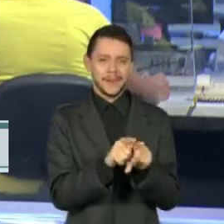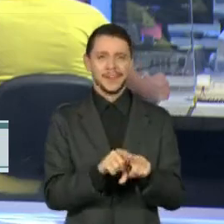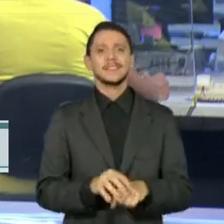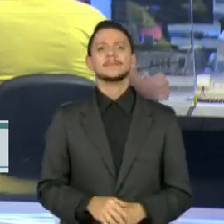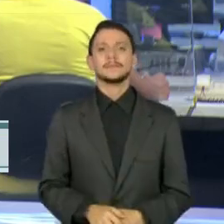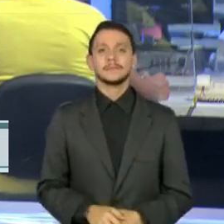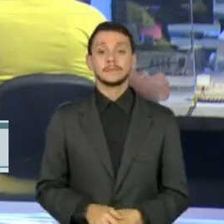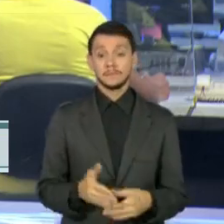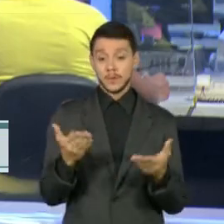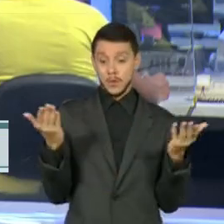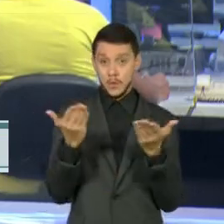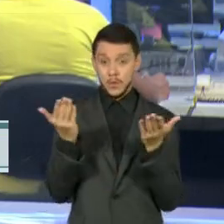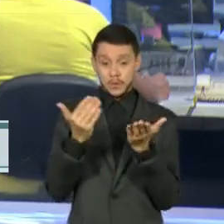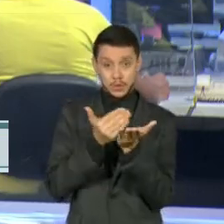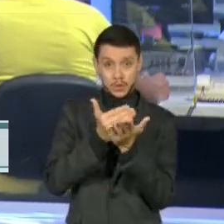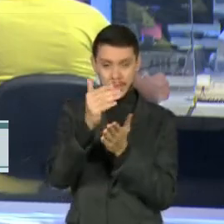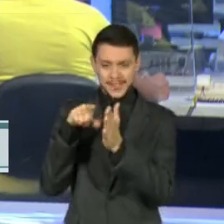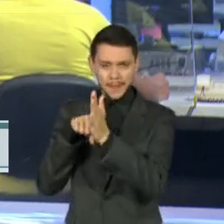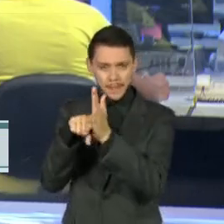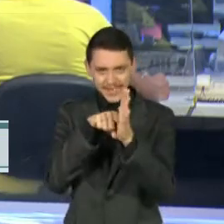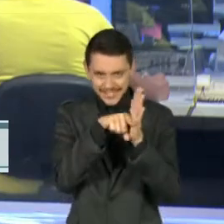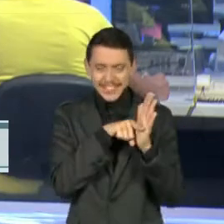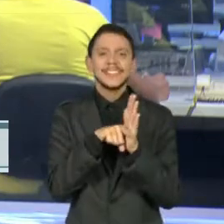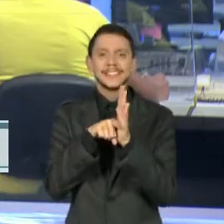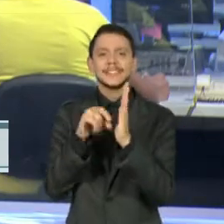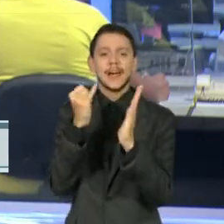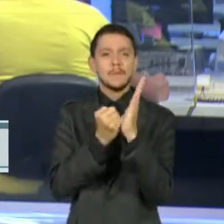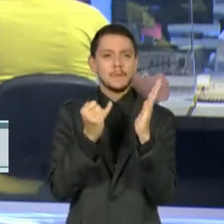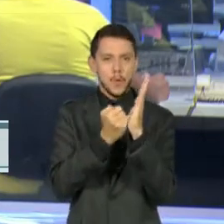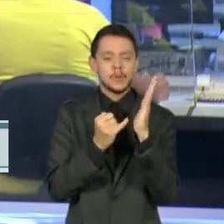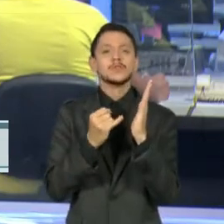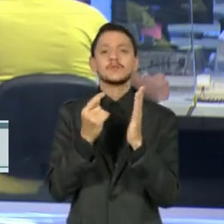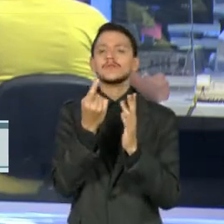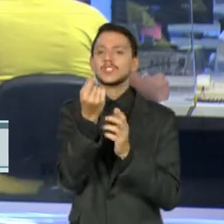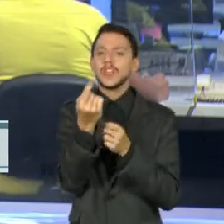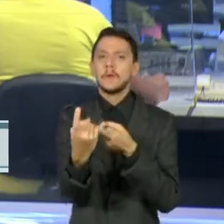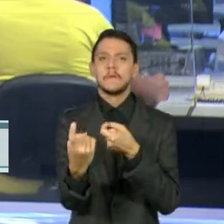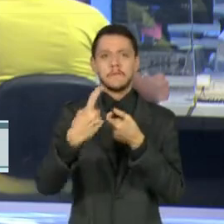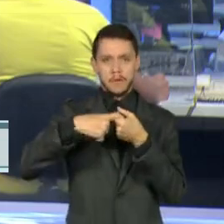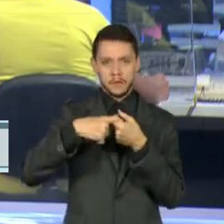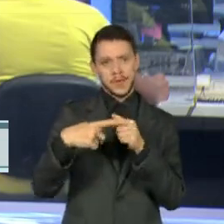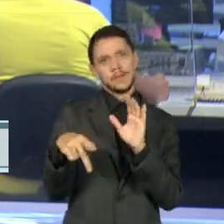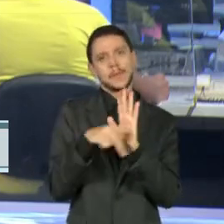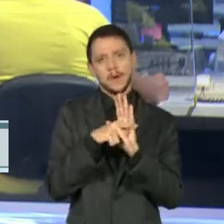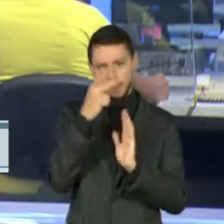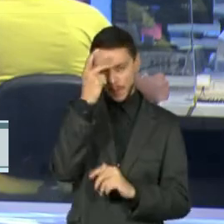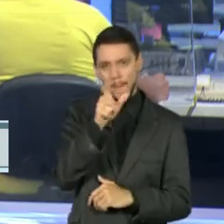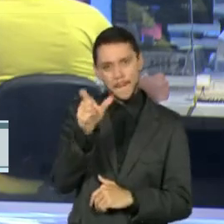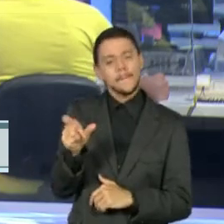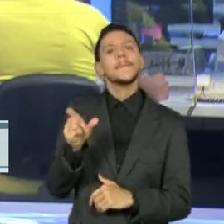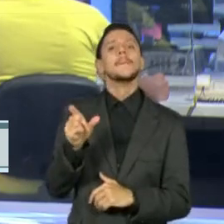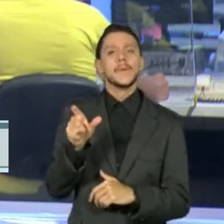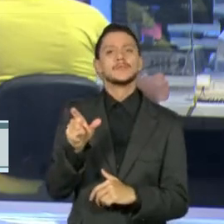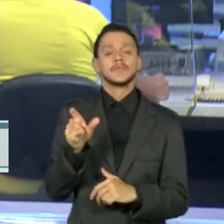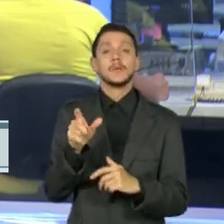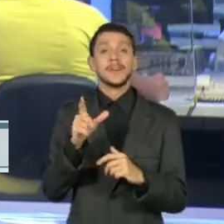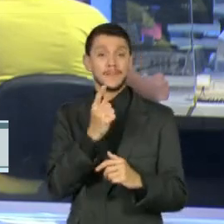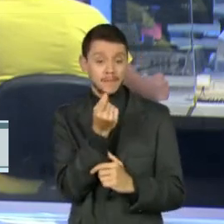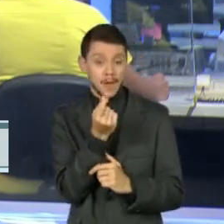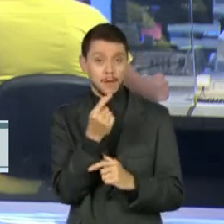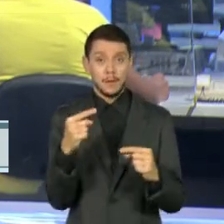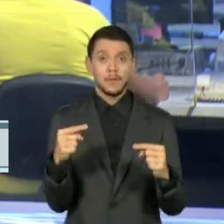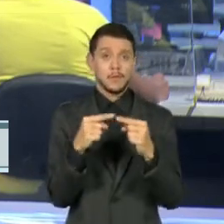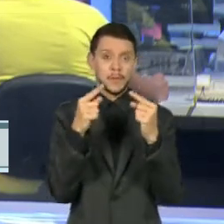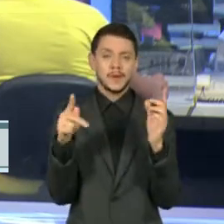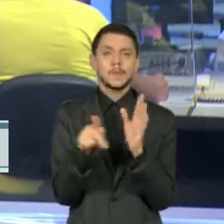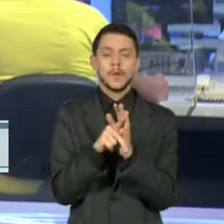e começa hoje a consulta para o lote residual de restituições do imposto de renda de pessoa física O valor é